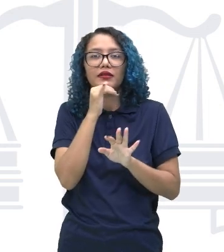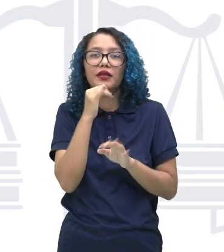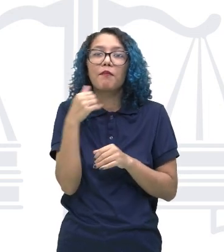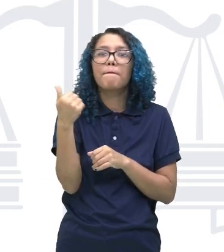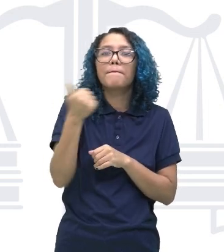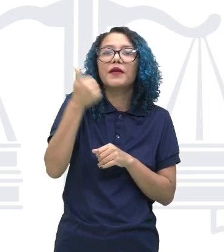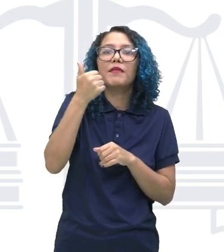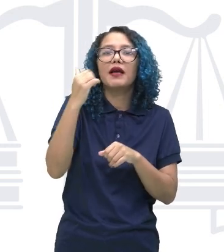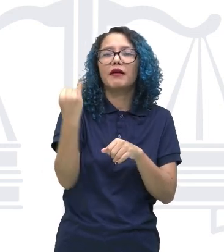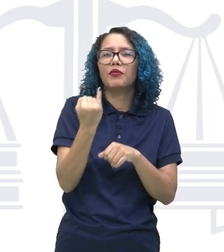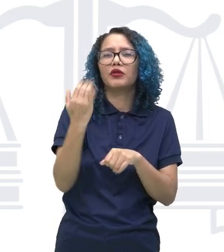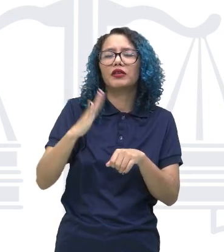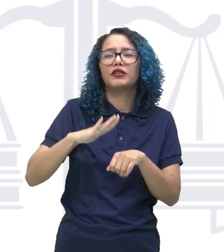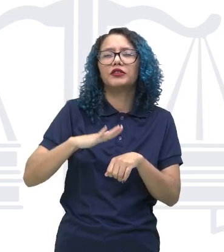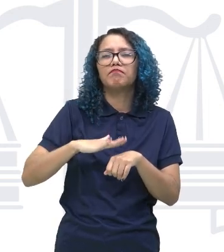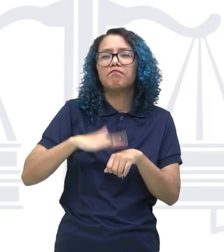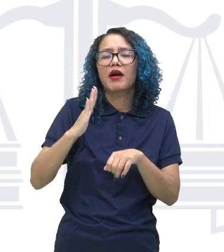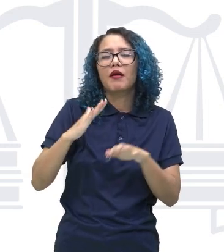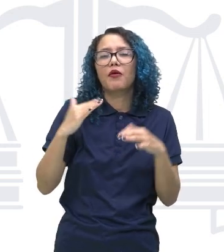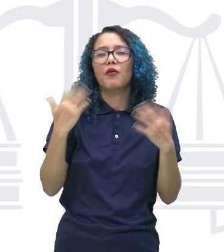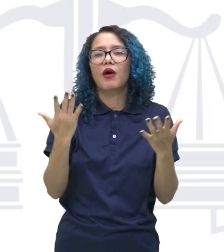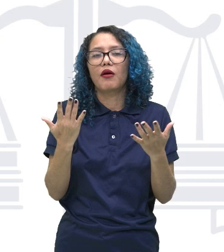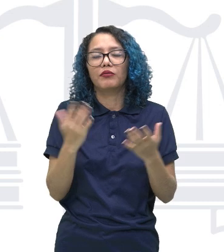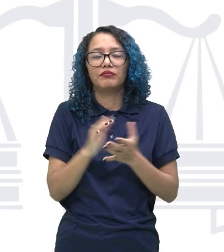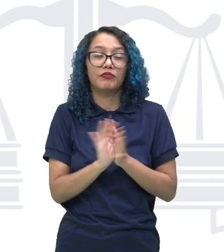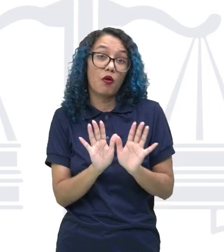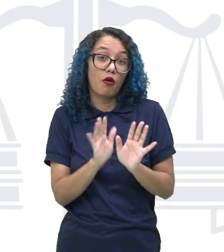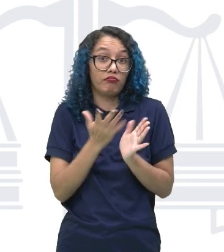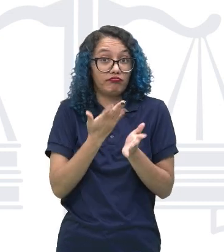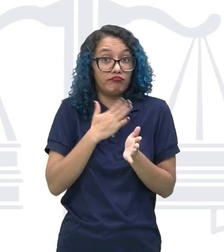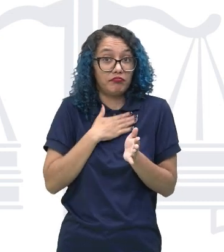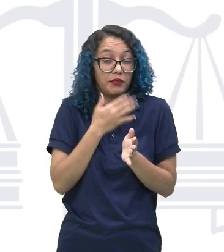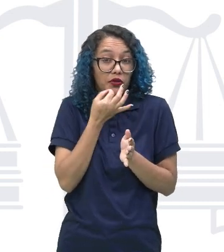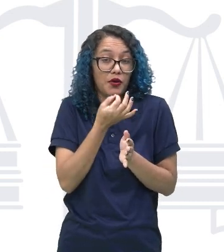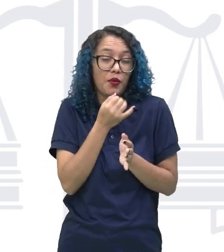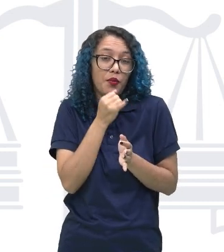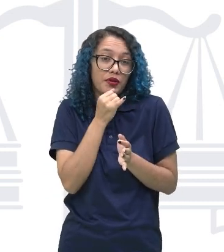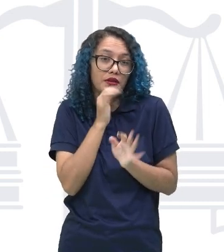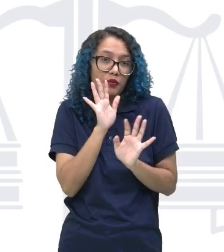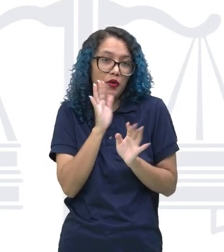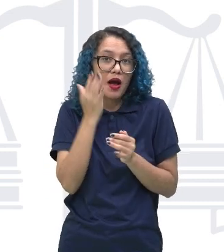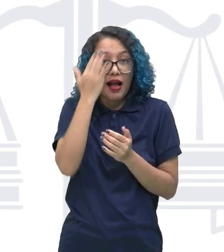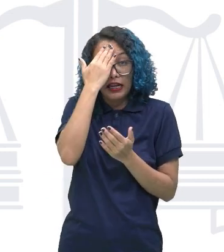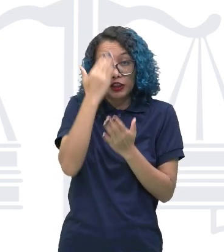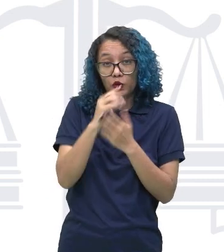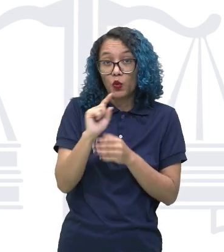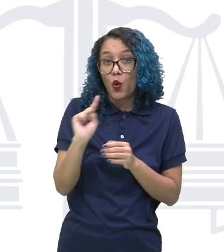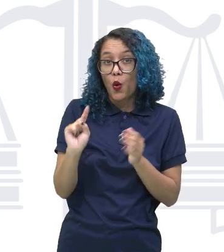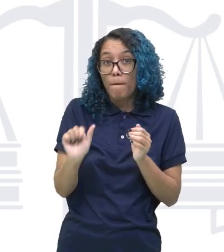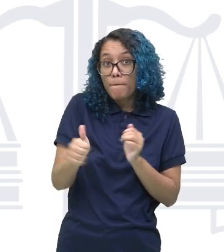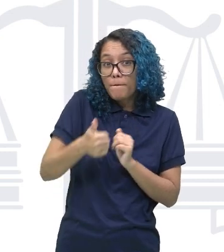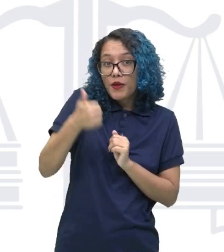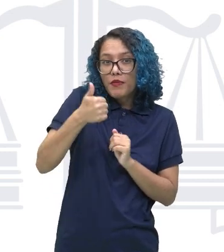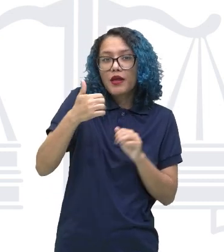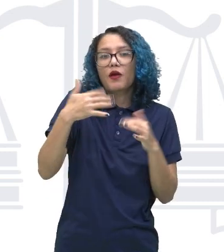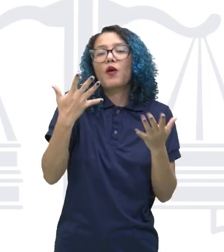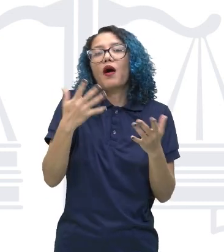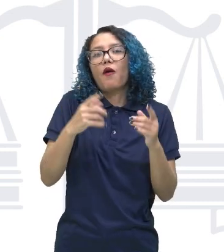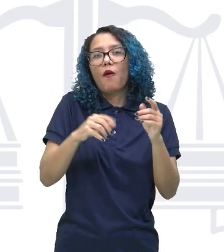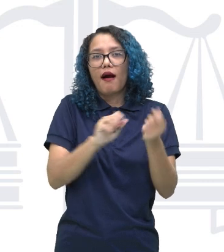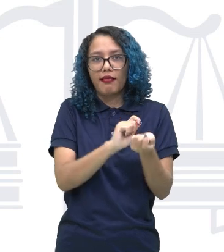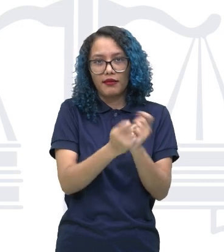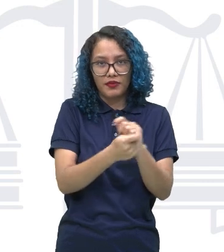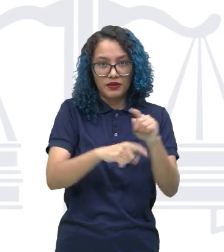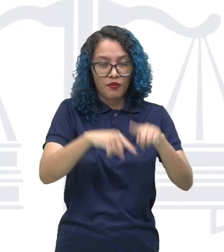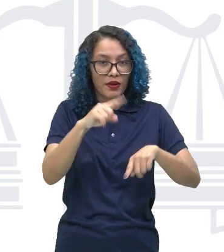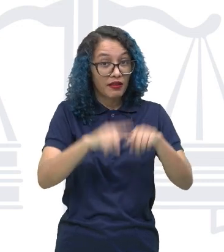para começar aí a pensar na recomposição das aprendizagens, o número 1 é a adaptação de material. Isso é só um exemplo,